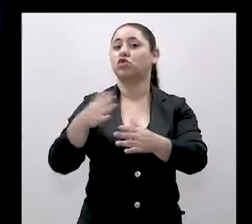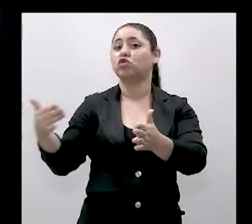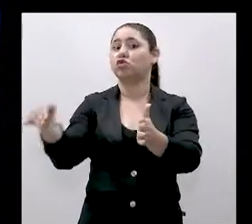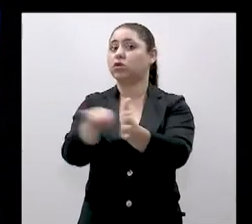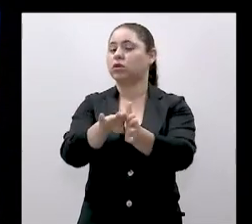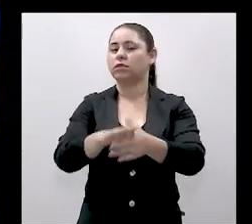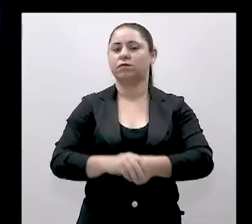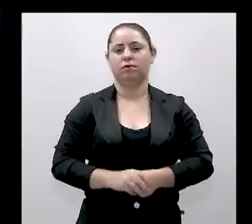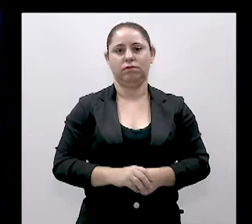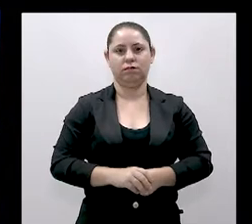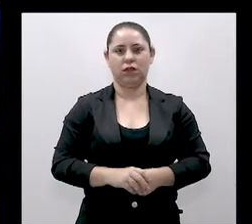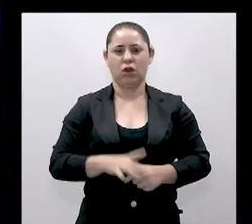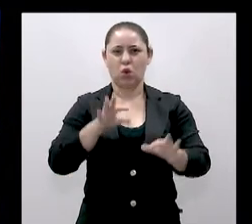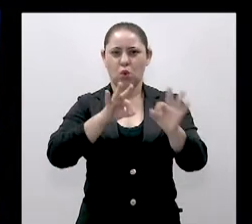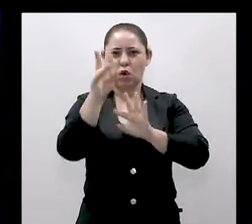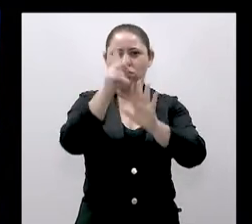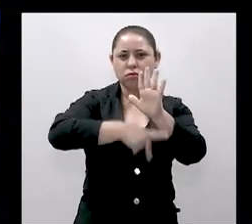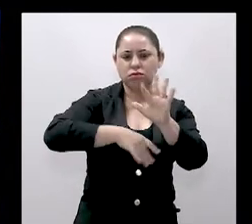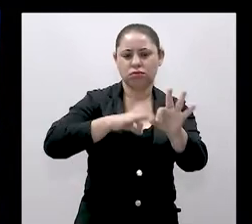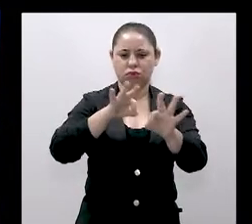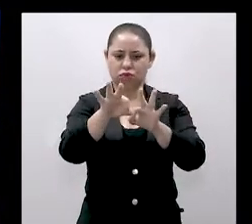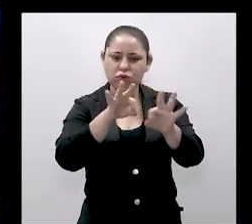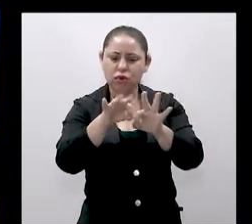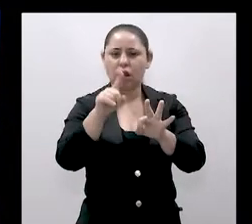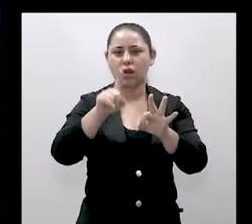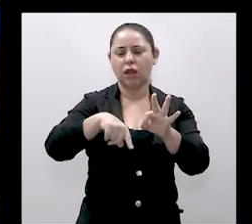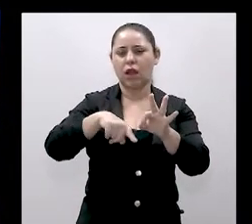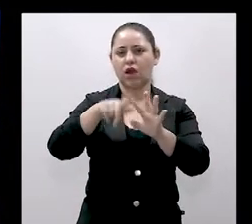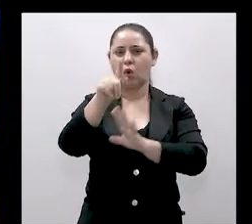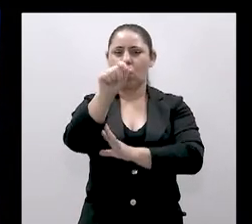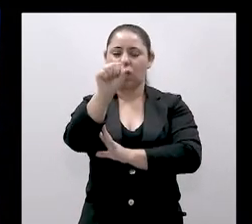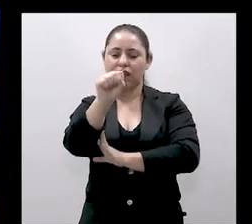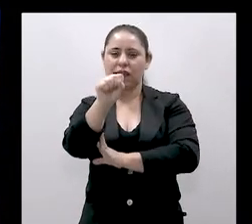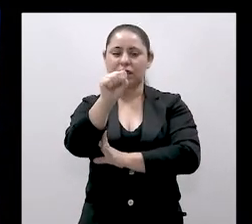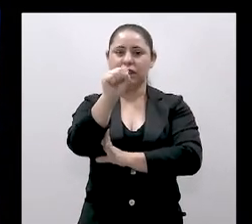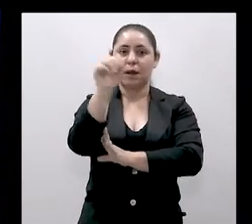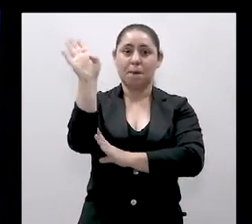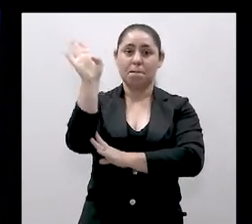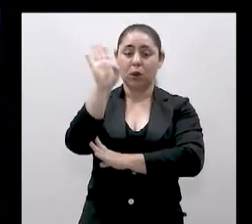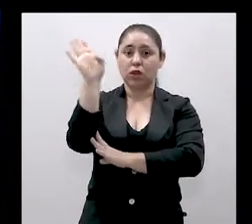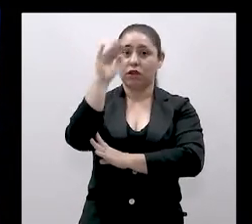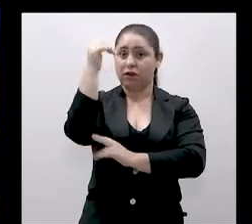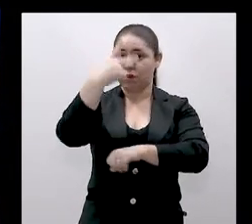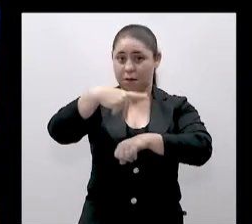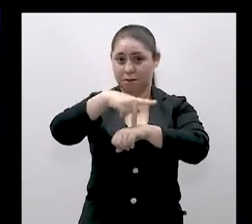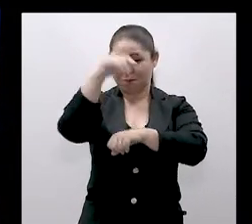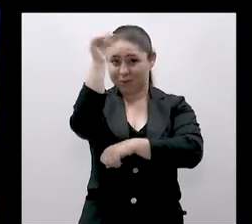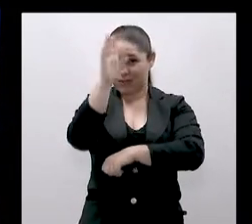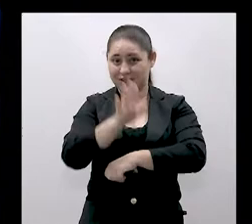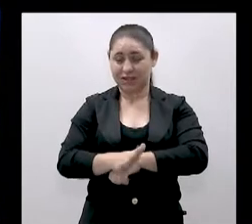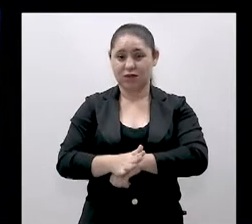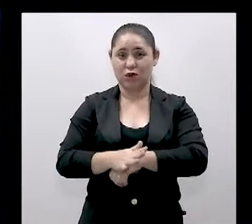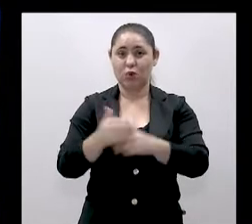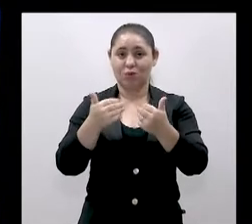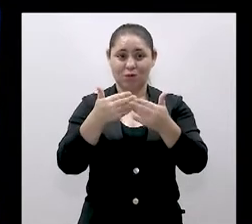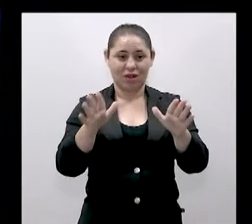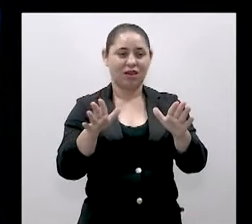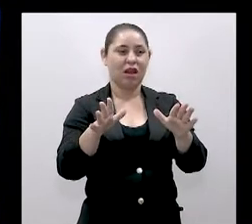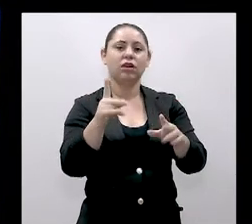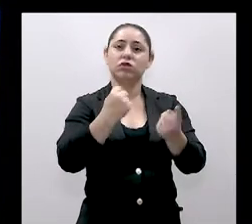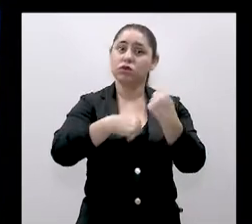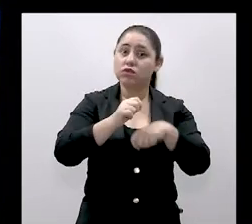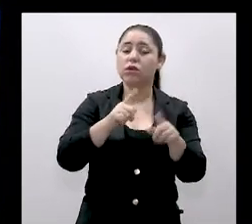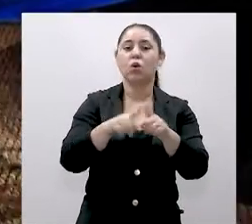quando é que o país vai montar um programa que passa por esse gasoduto bolívia-brasil que eu tive a honra de inaugurar que foi